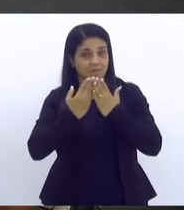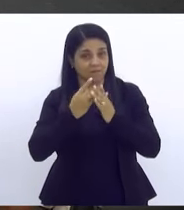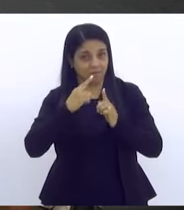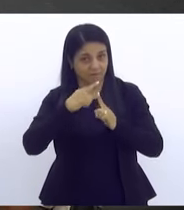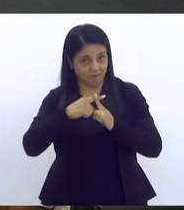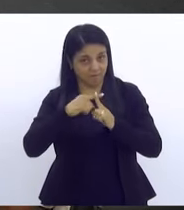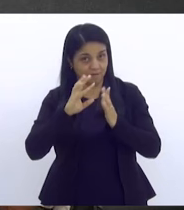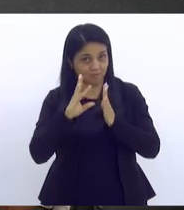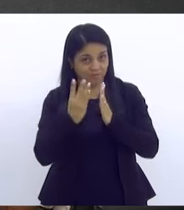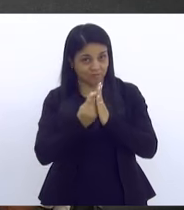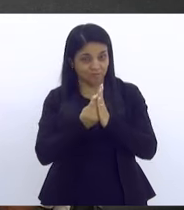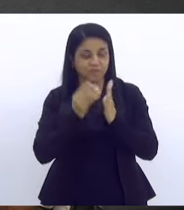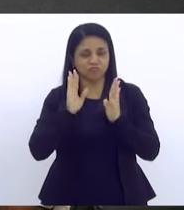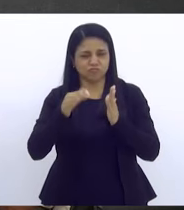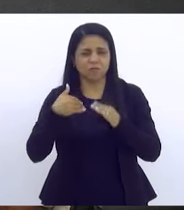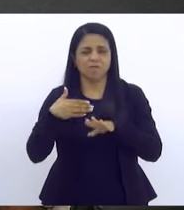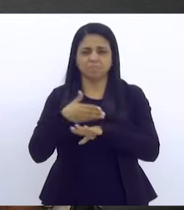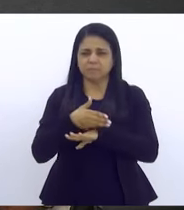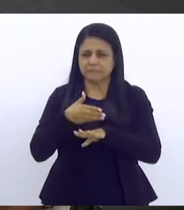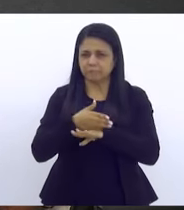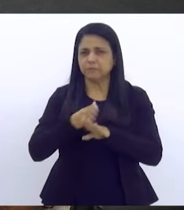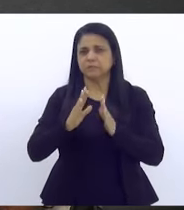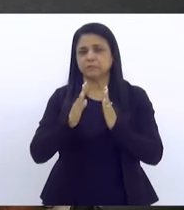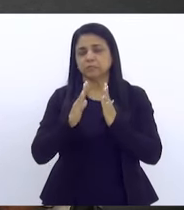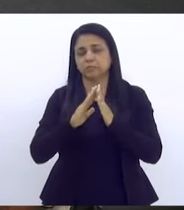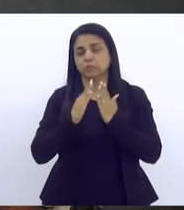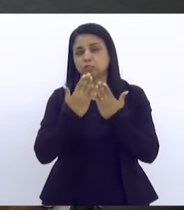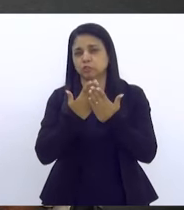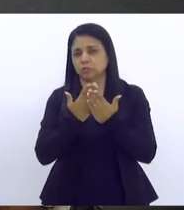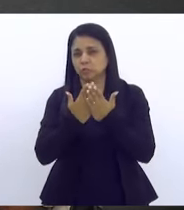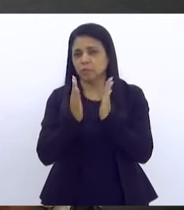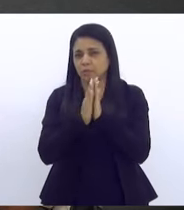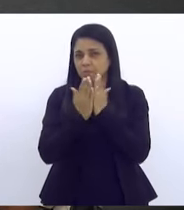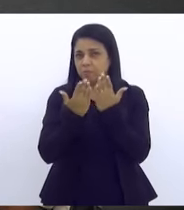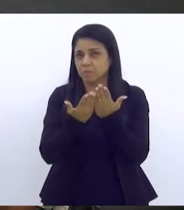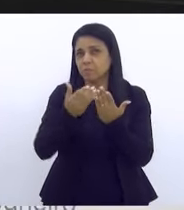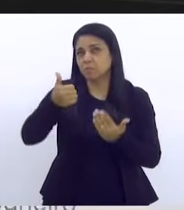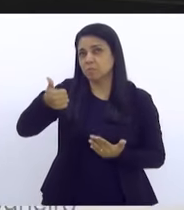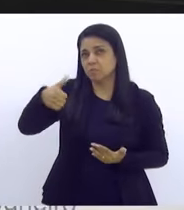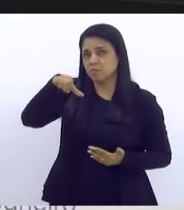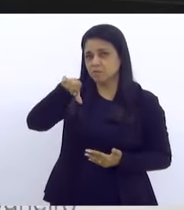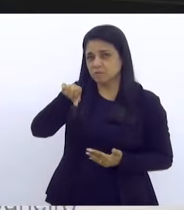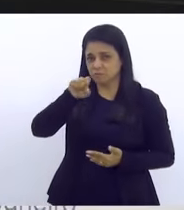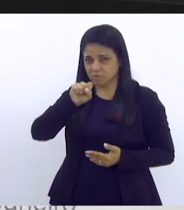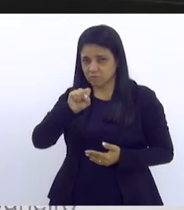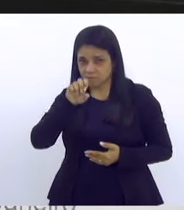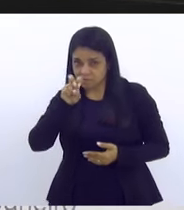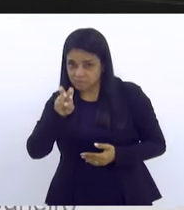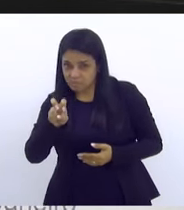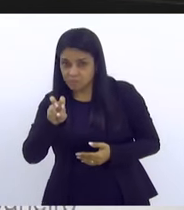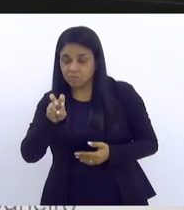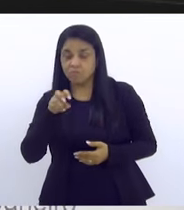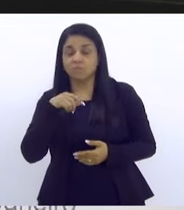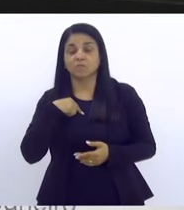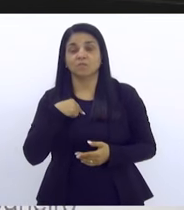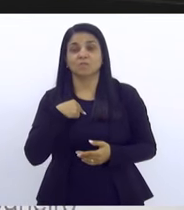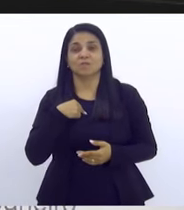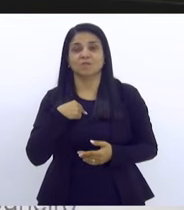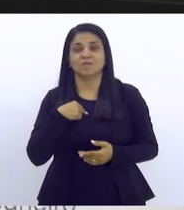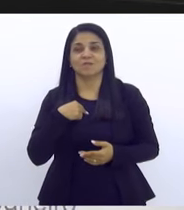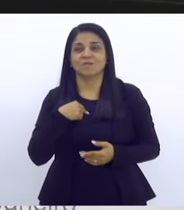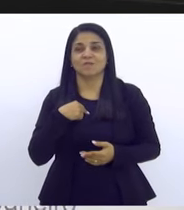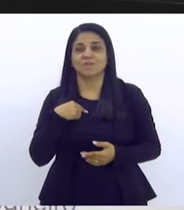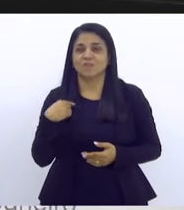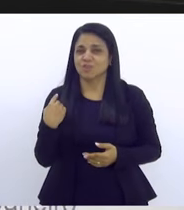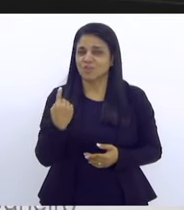da escola bíblica infantil. Isso foi lá em 1985, onde a gente colocava